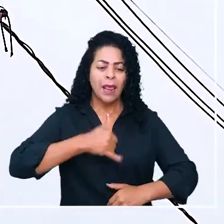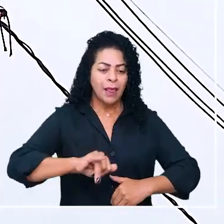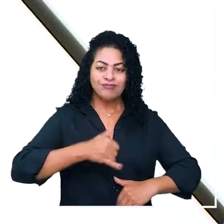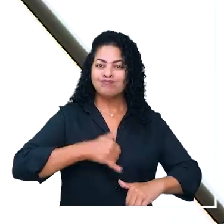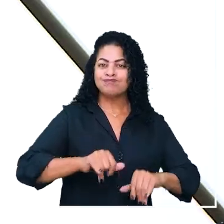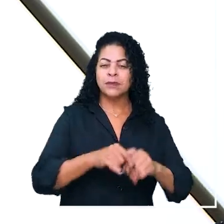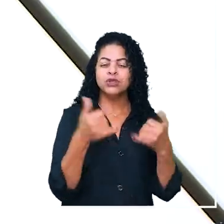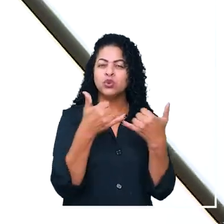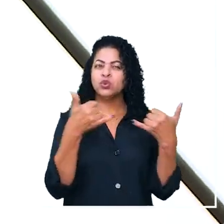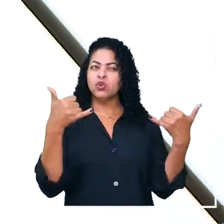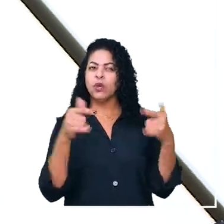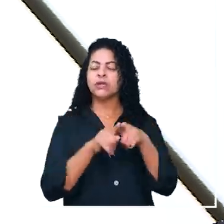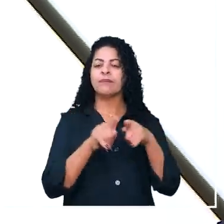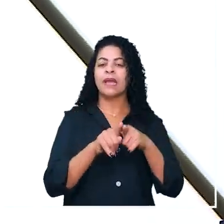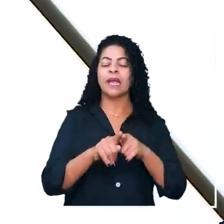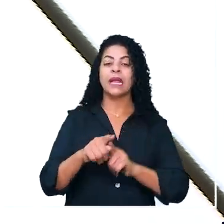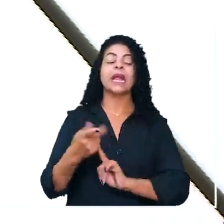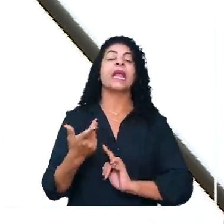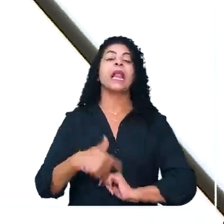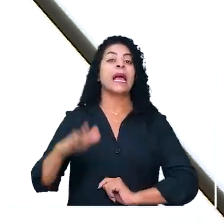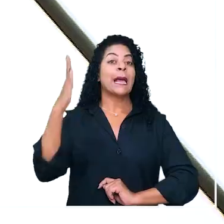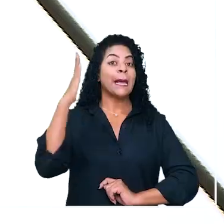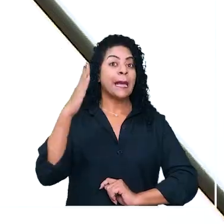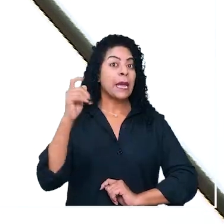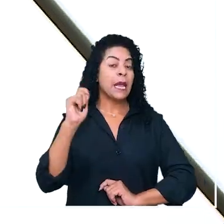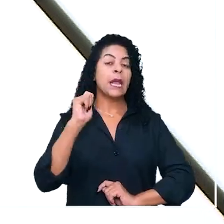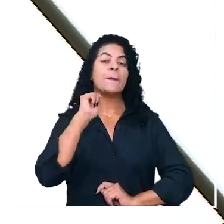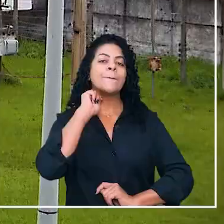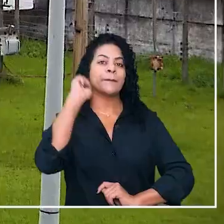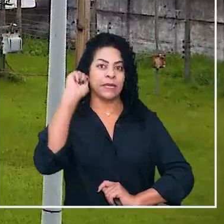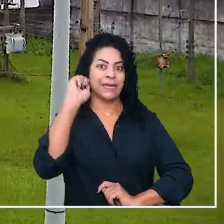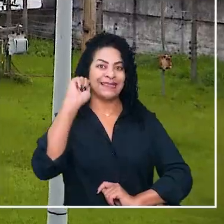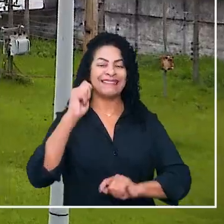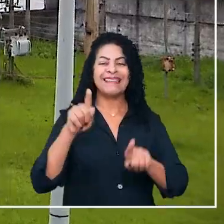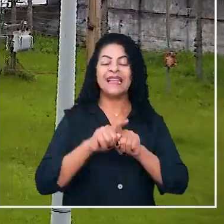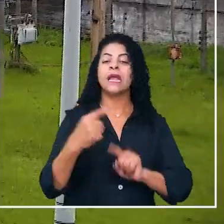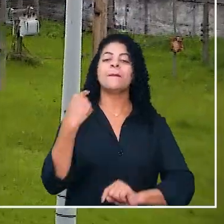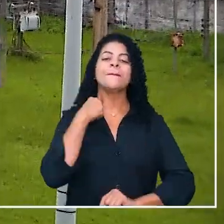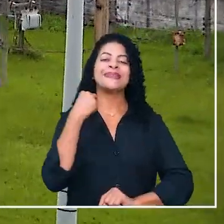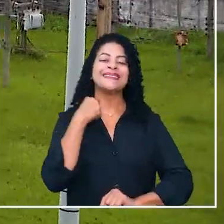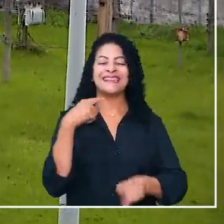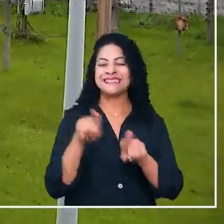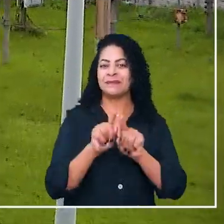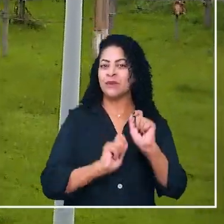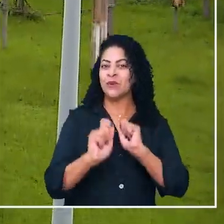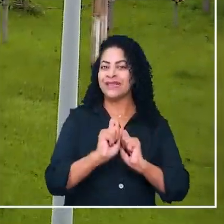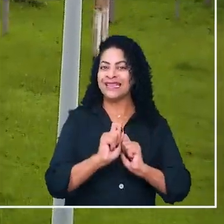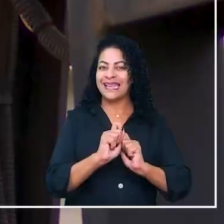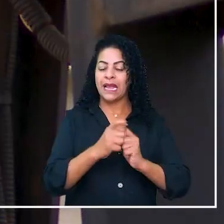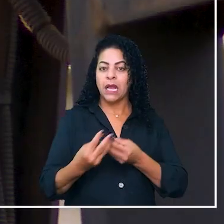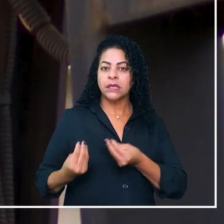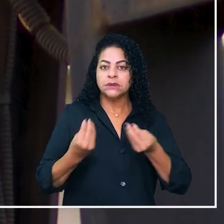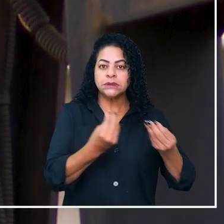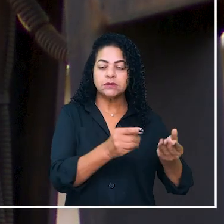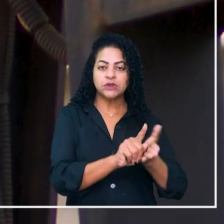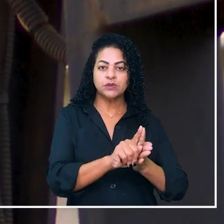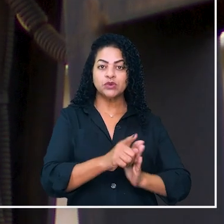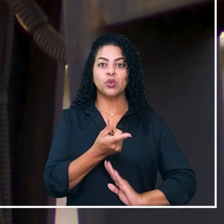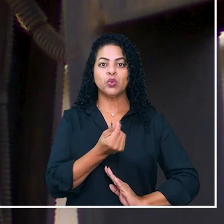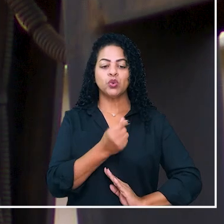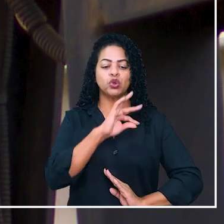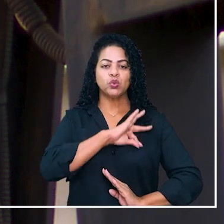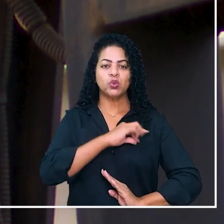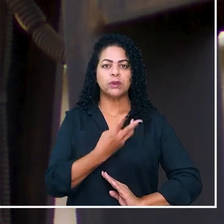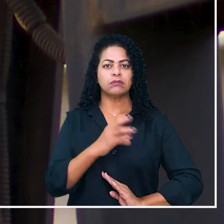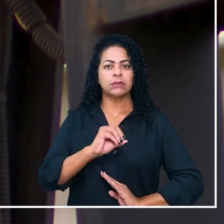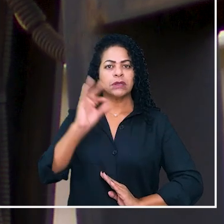Companhia Energética de Minas Gerais desde 1985 e recebe adicional de periculosidade de